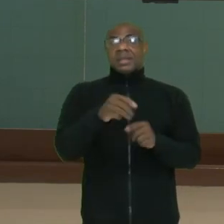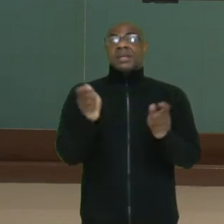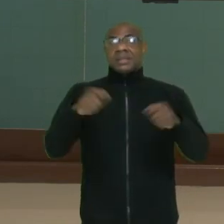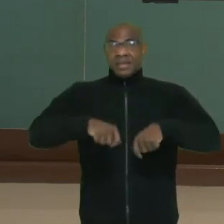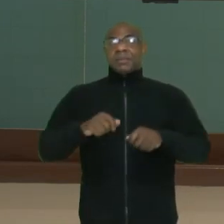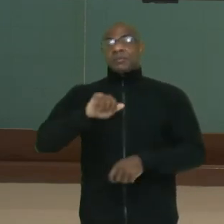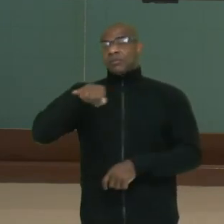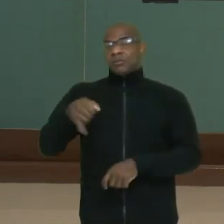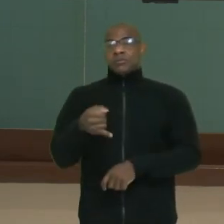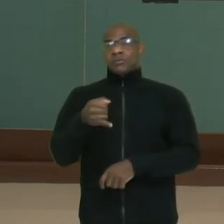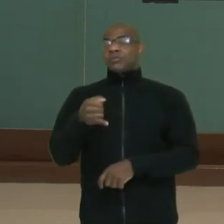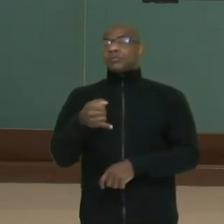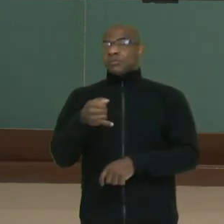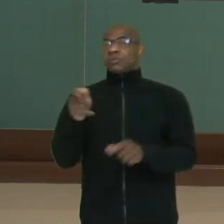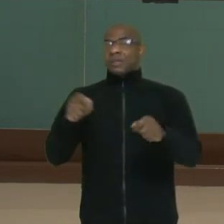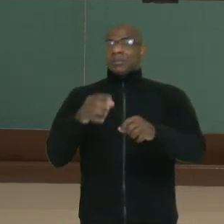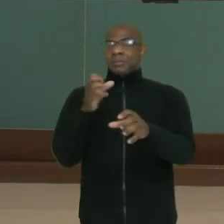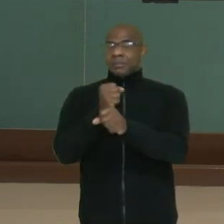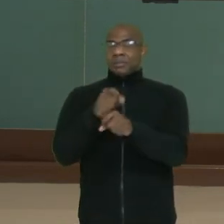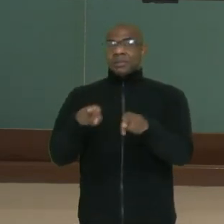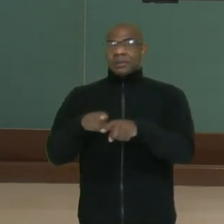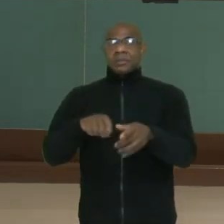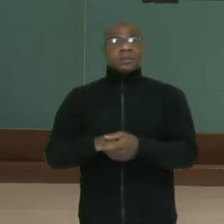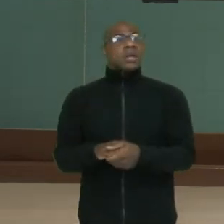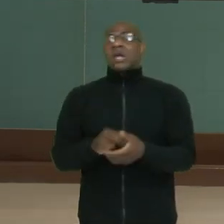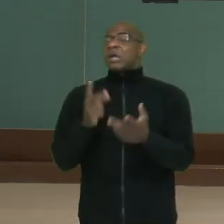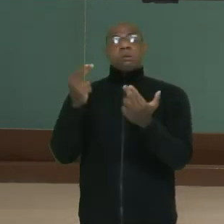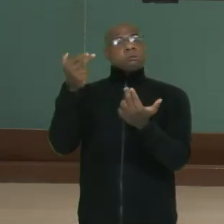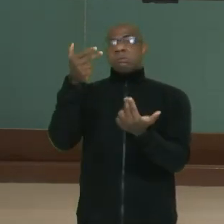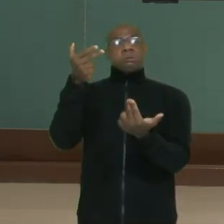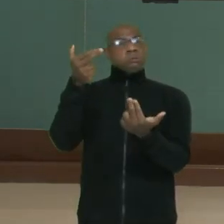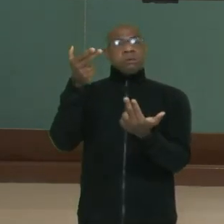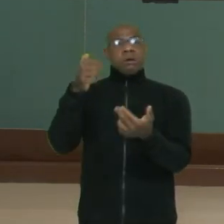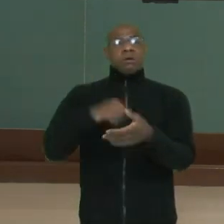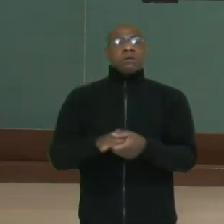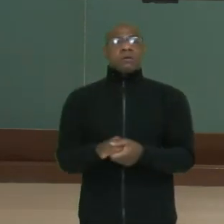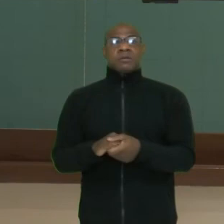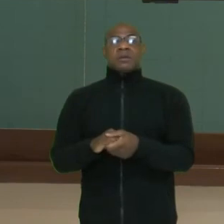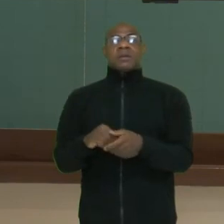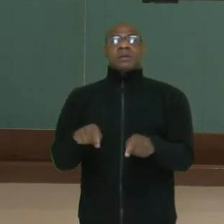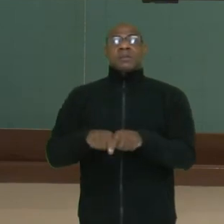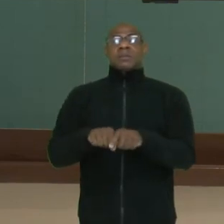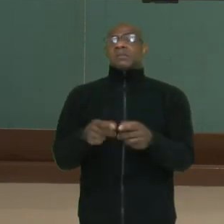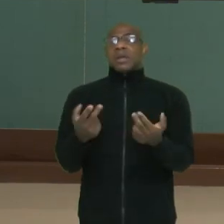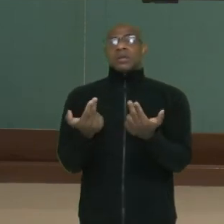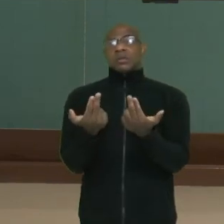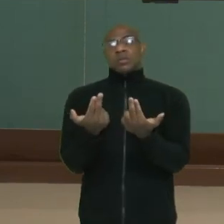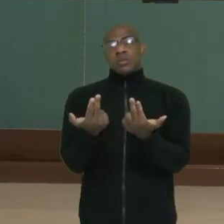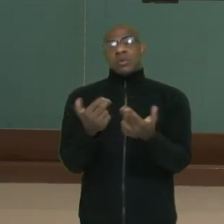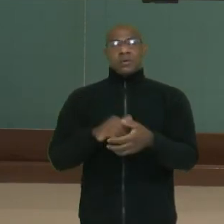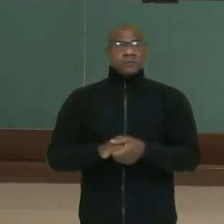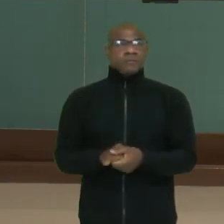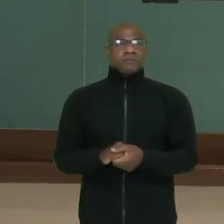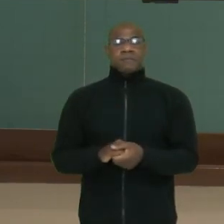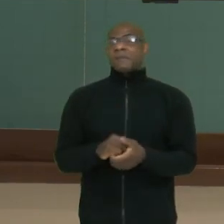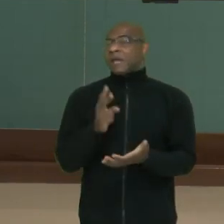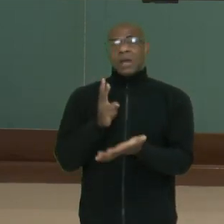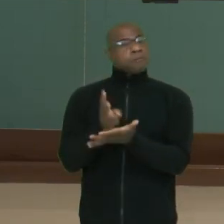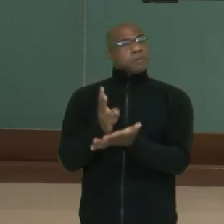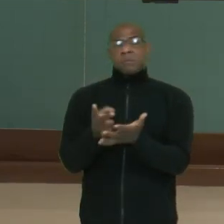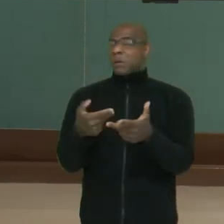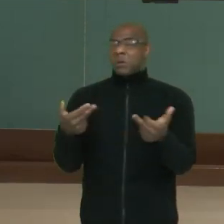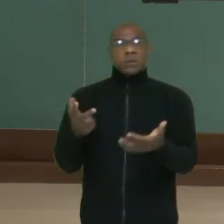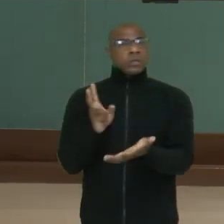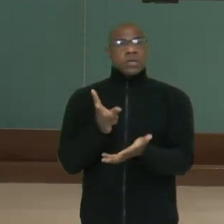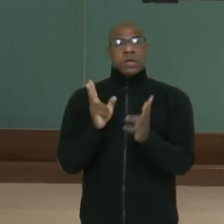eu uso J igual a CIT. Dá na mesma, só que aqui as duas fórmulas estão juntas, estão entrelaçadas. Então, é a mesma coisa, tá